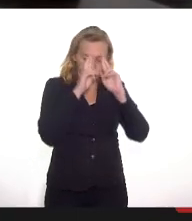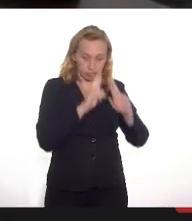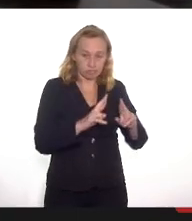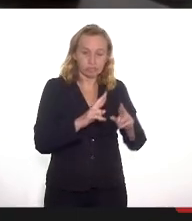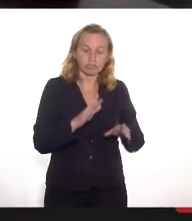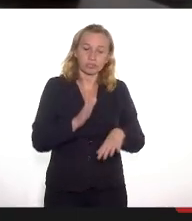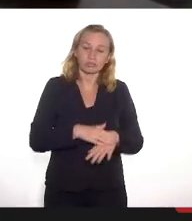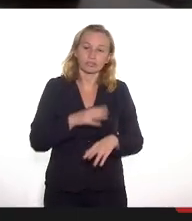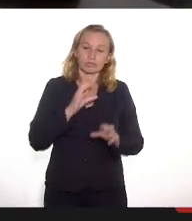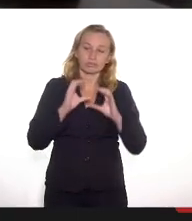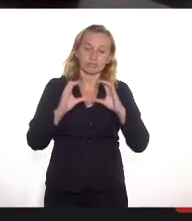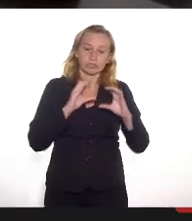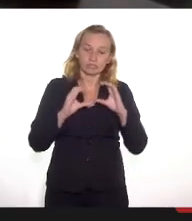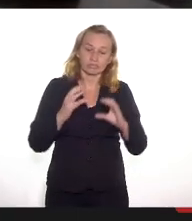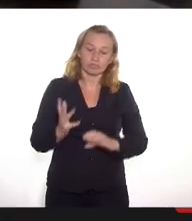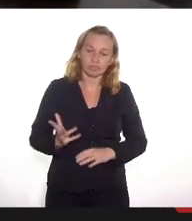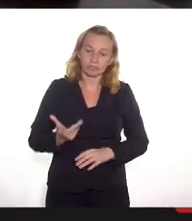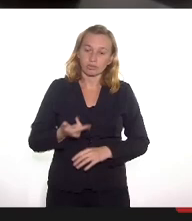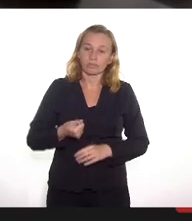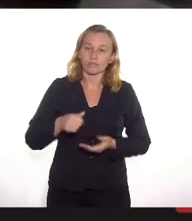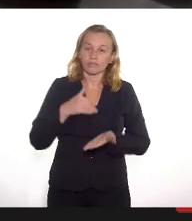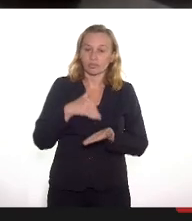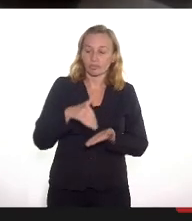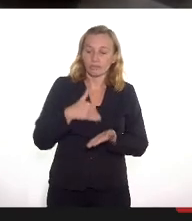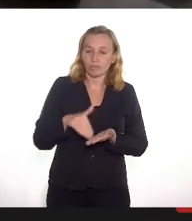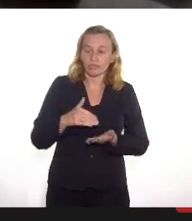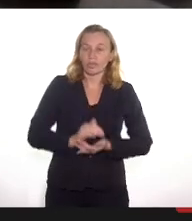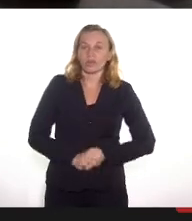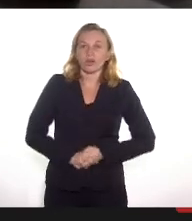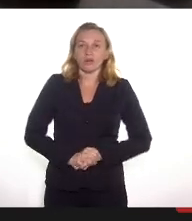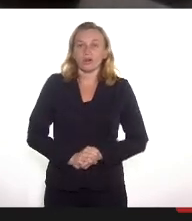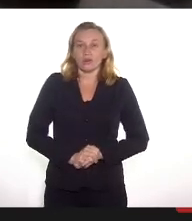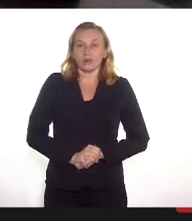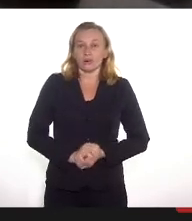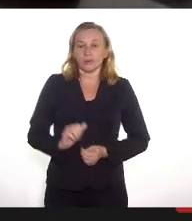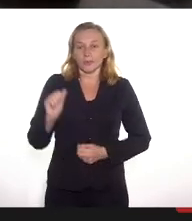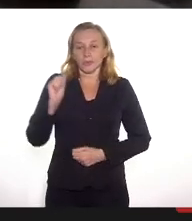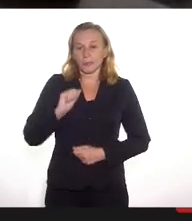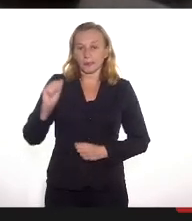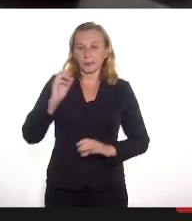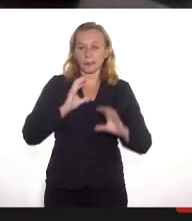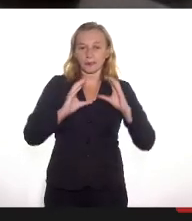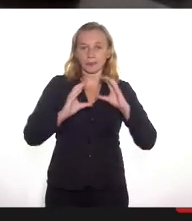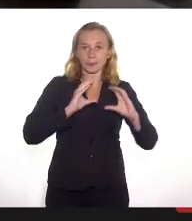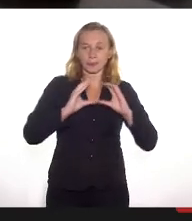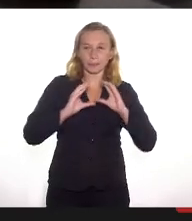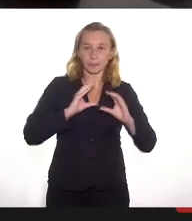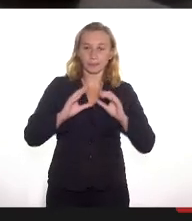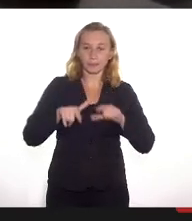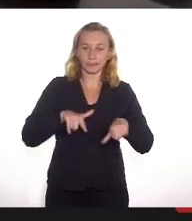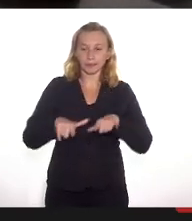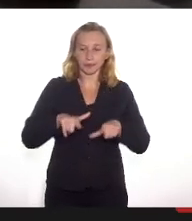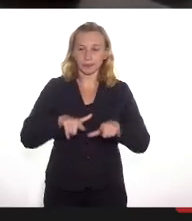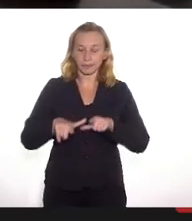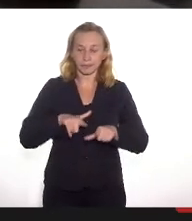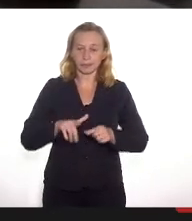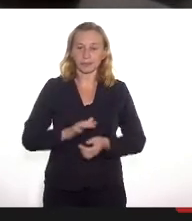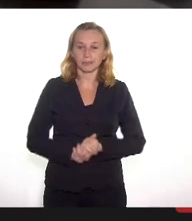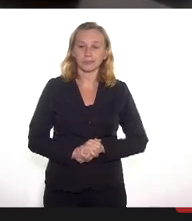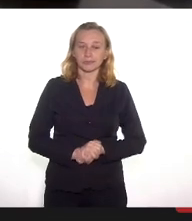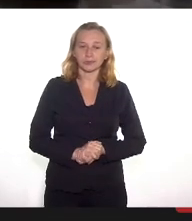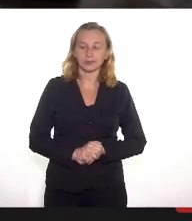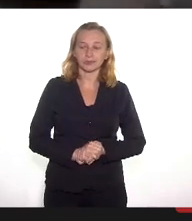uma publicação de trás na secretaria tem através da sua assessoria de comunicação trabalhavam e